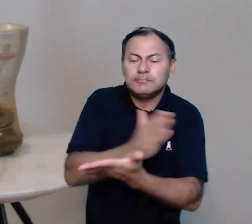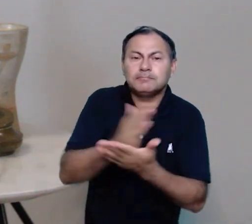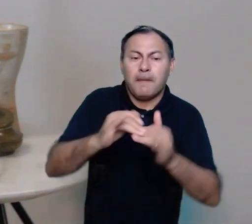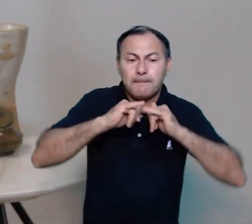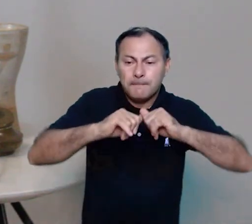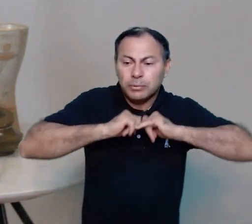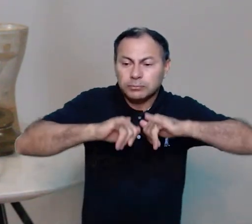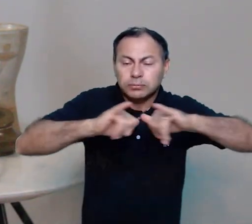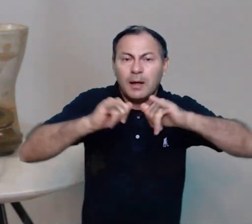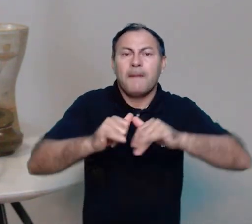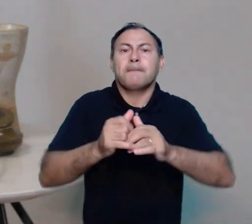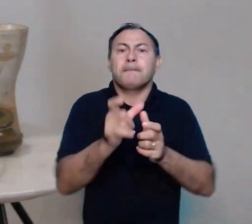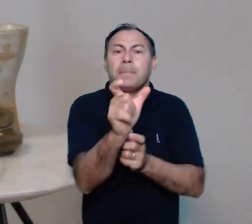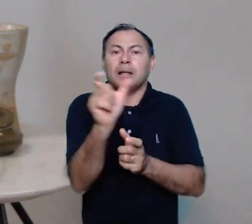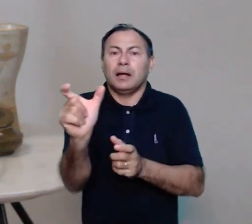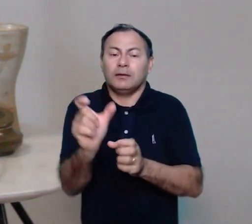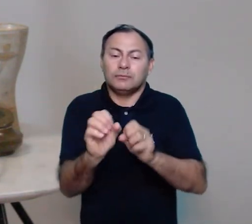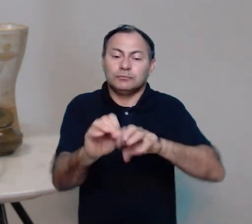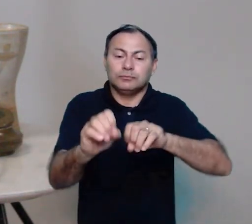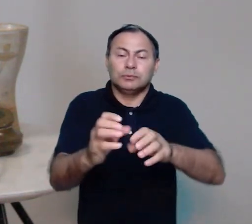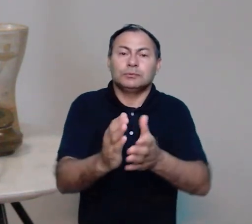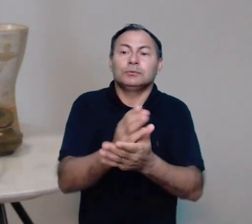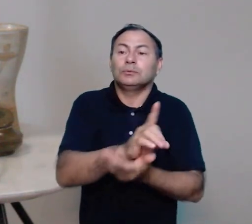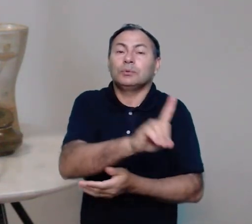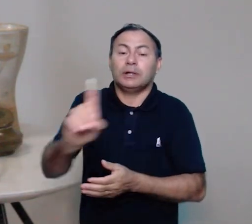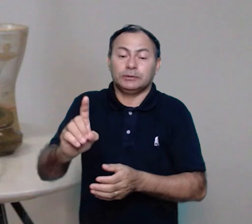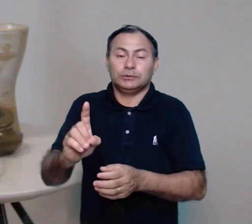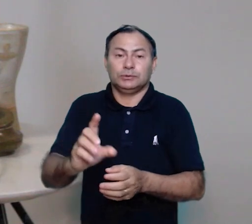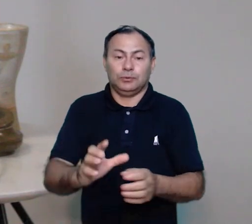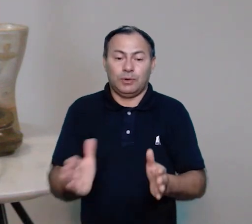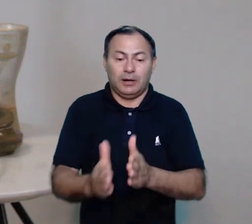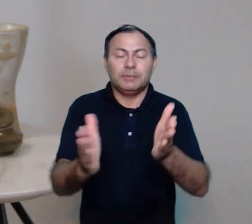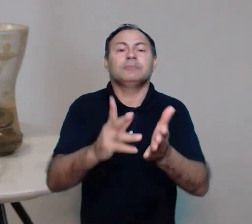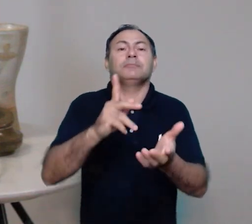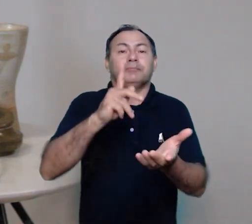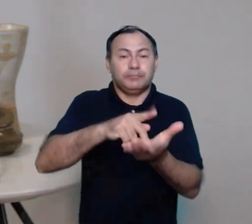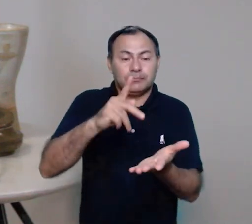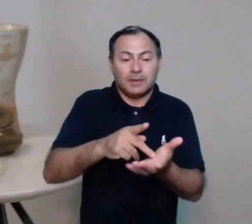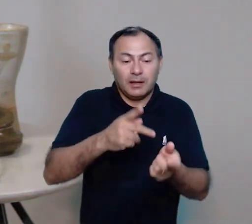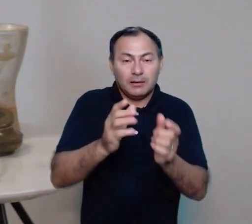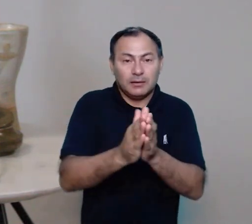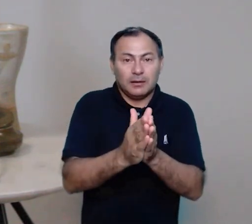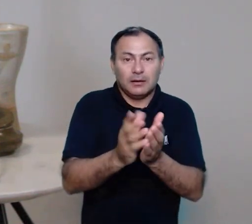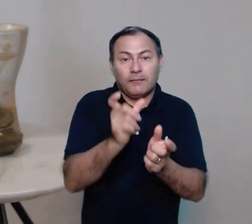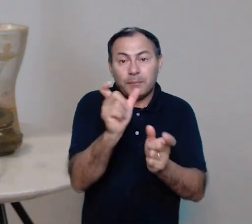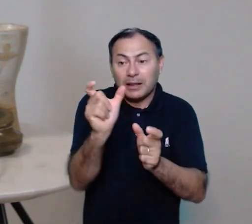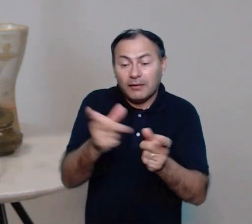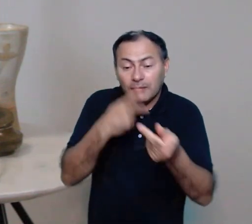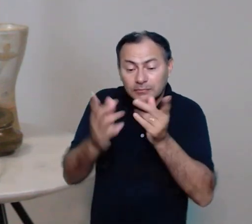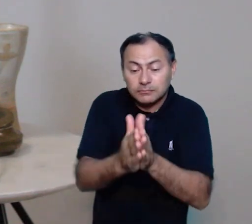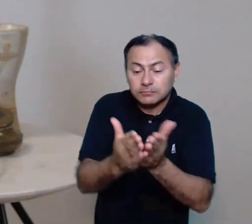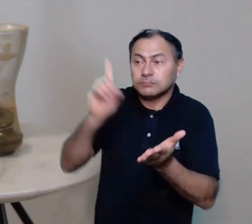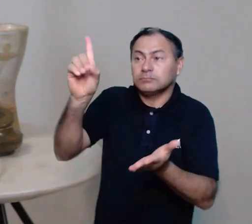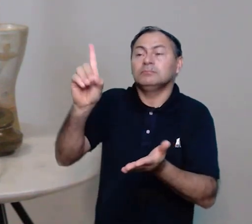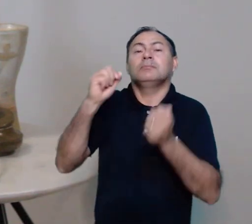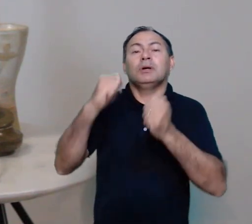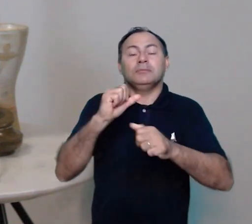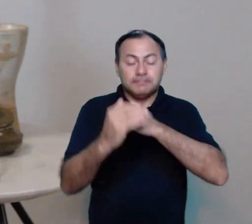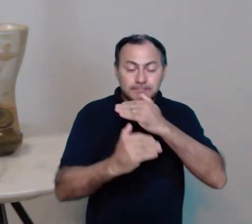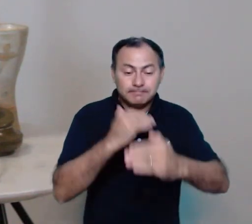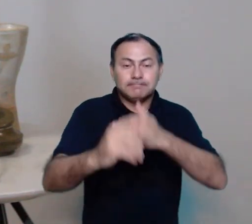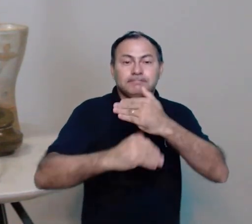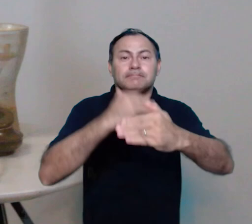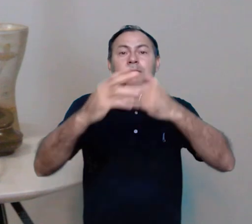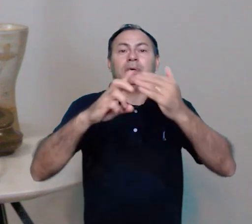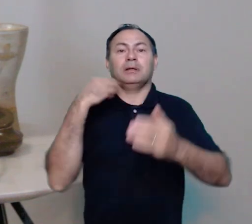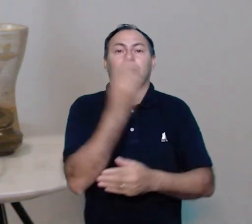despedaçar-se como palavra que nutre ao longo do caminho, palavra de verdade, sobre a qual